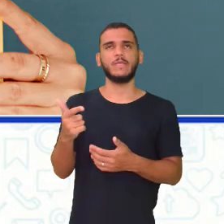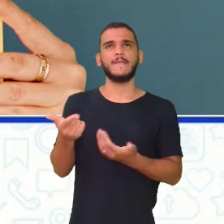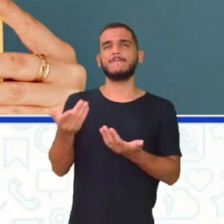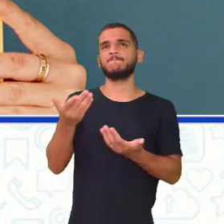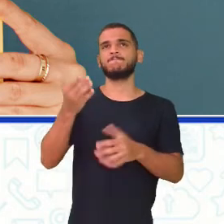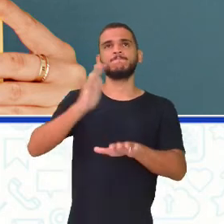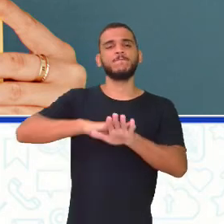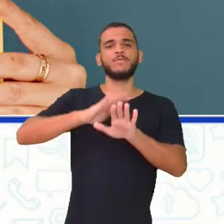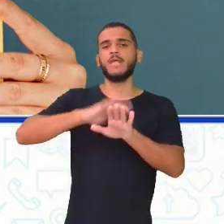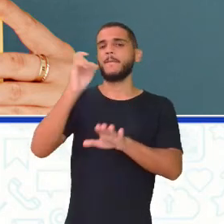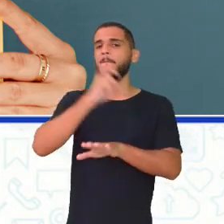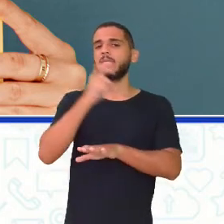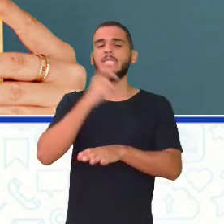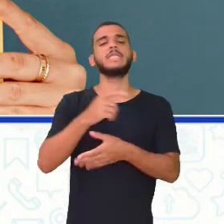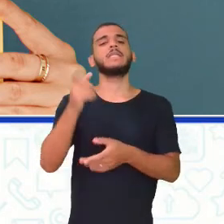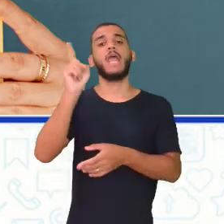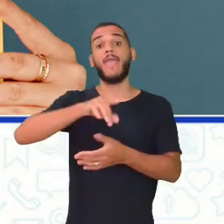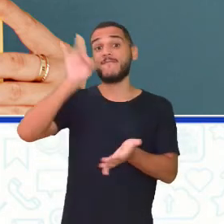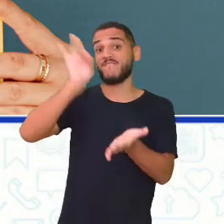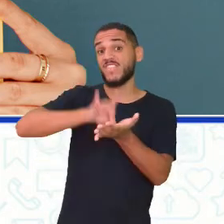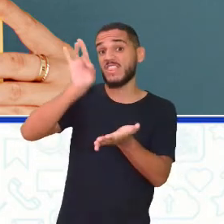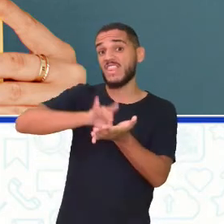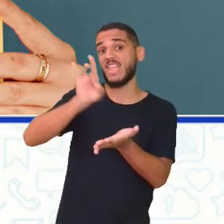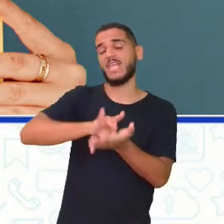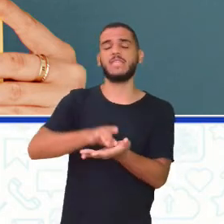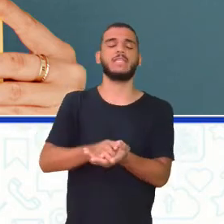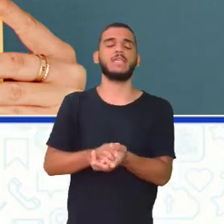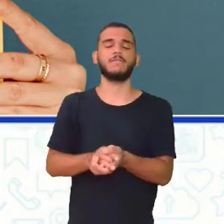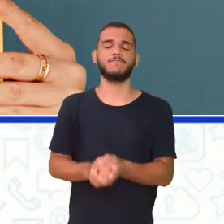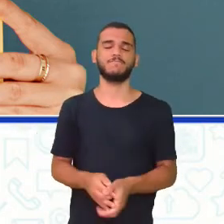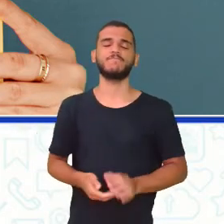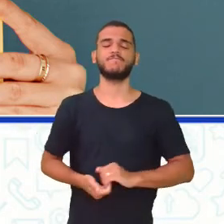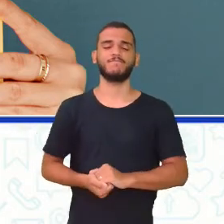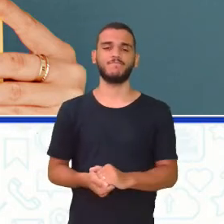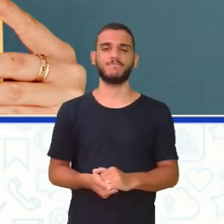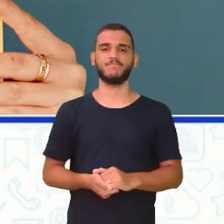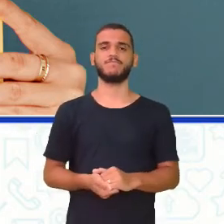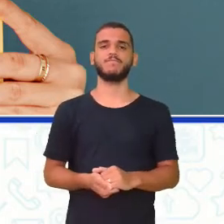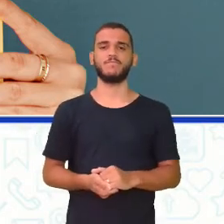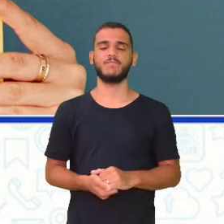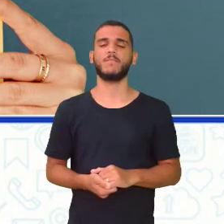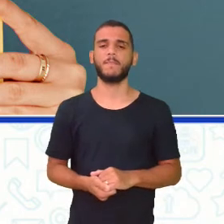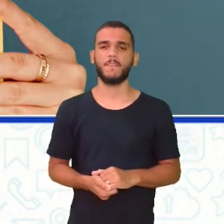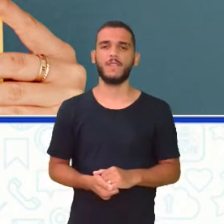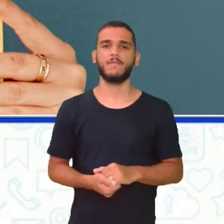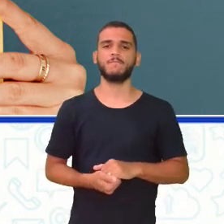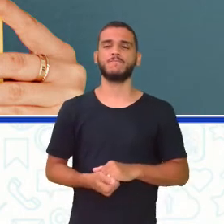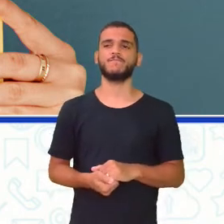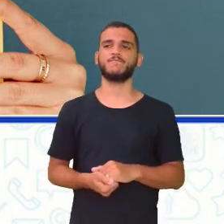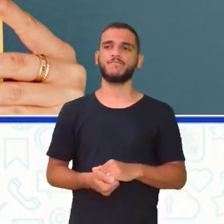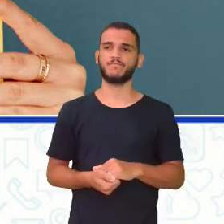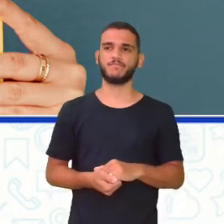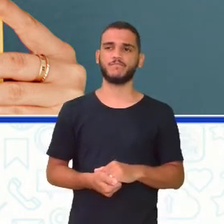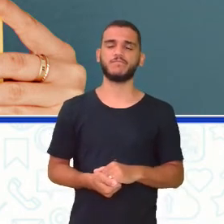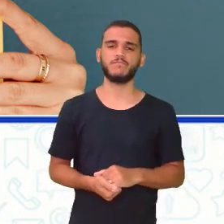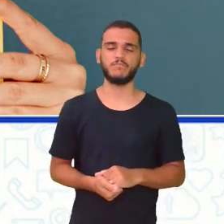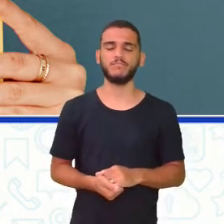é a verdade. Aquilo que aconteceu do jeito que aconteceu, da forma que foi descrita, tá certo?